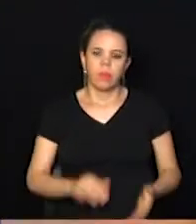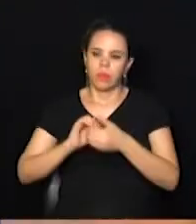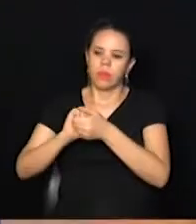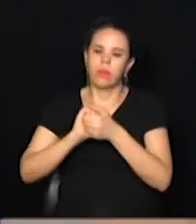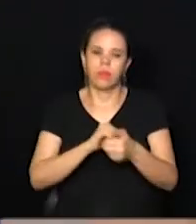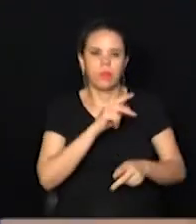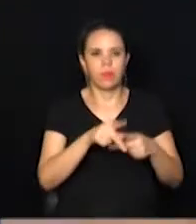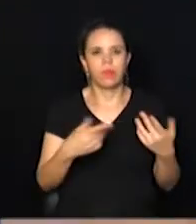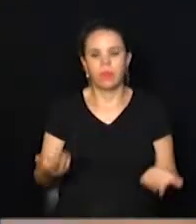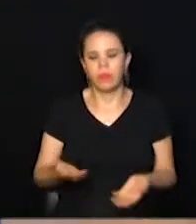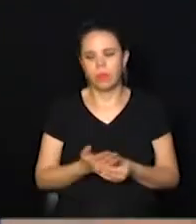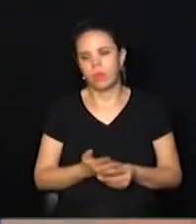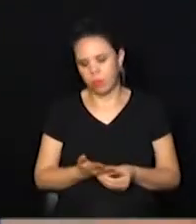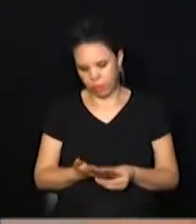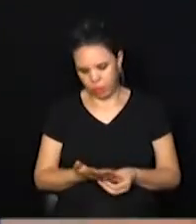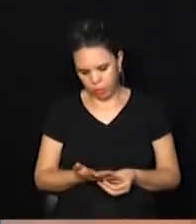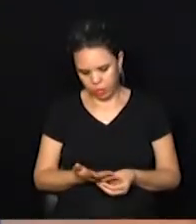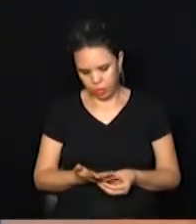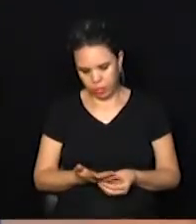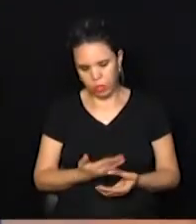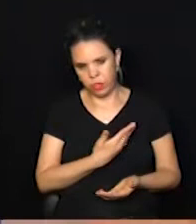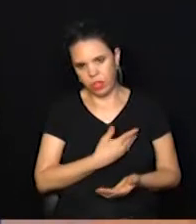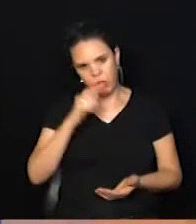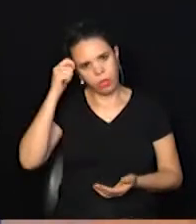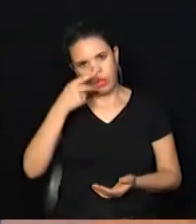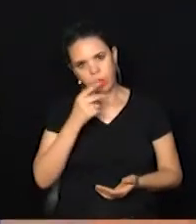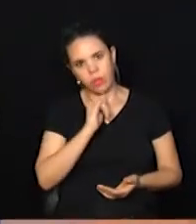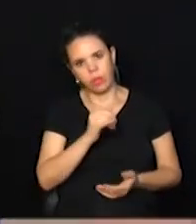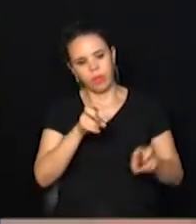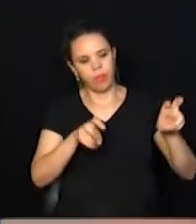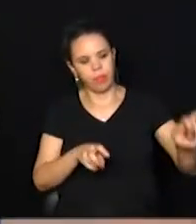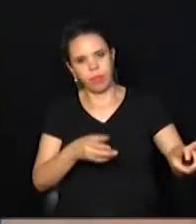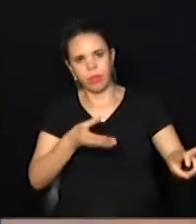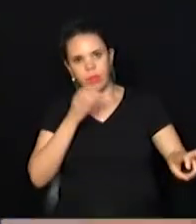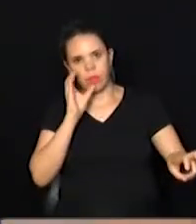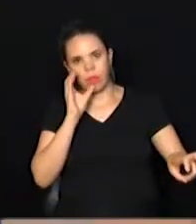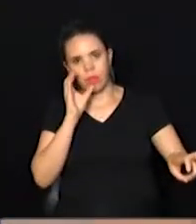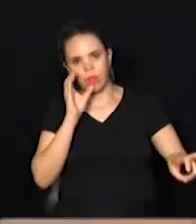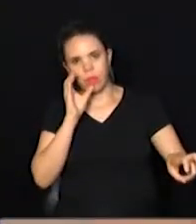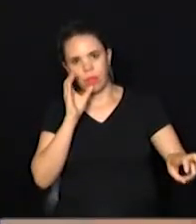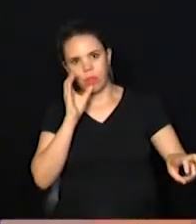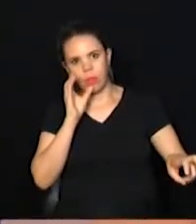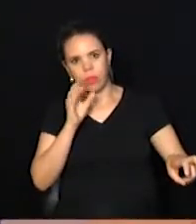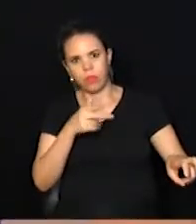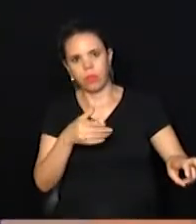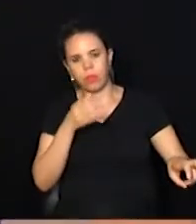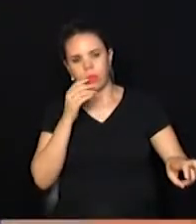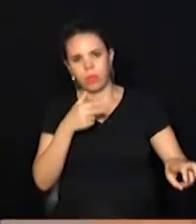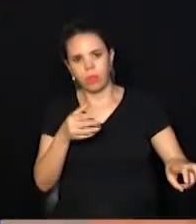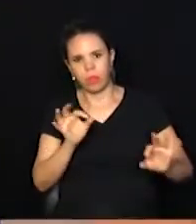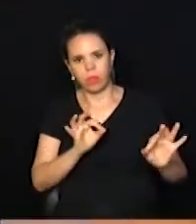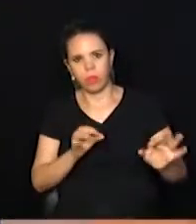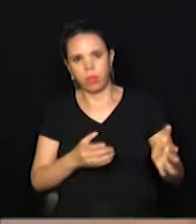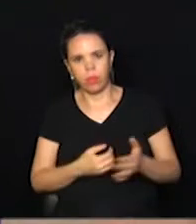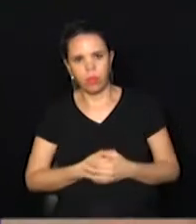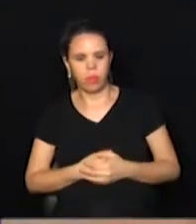pessoas ali, aí um dirigente da Ponte Preta me chama e fala assim, cara, senta aí e toma uma dose de uísque aí. Eu sentei e tomei uma dose de uísque, tá preparado? Eu falei,